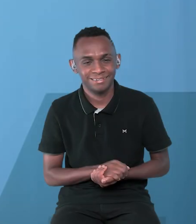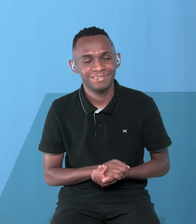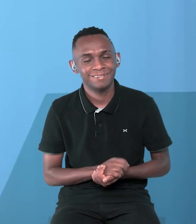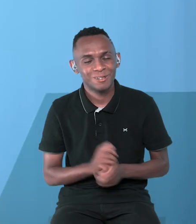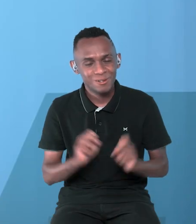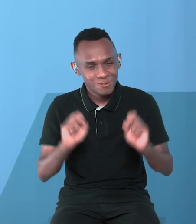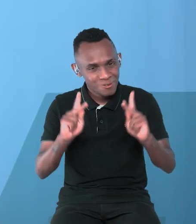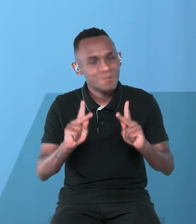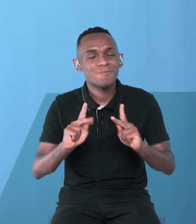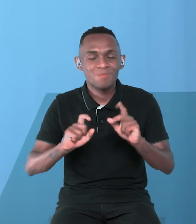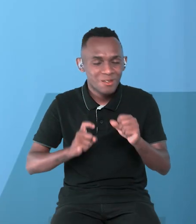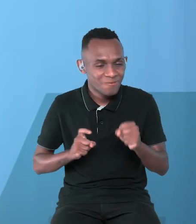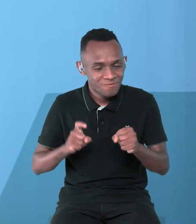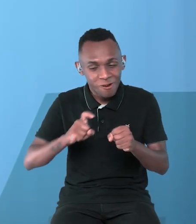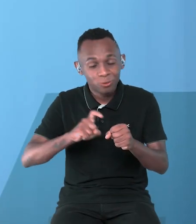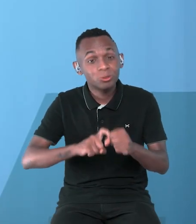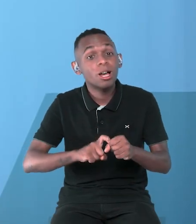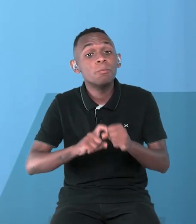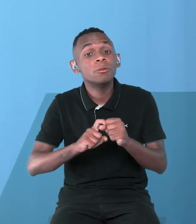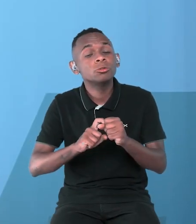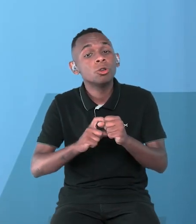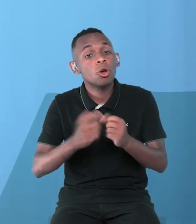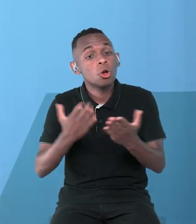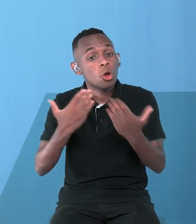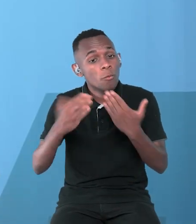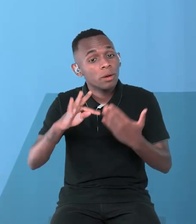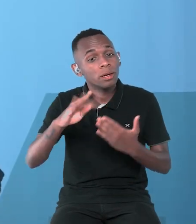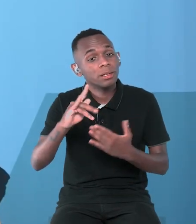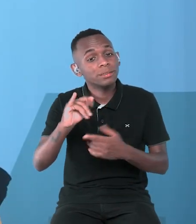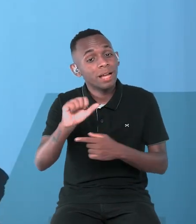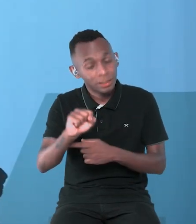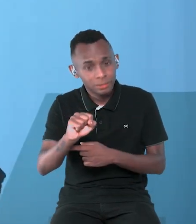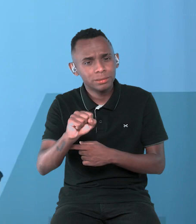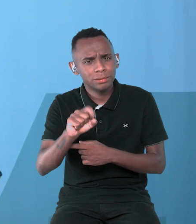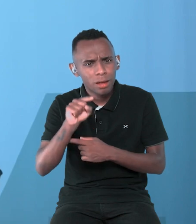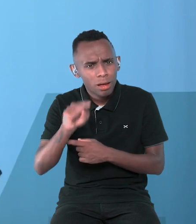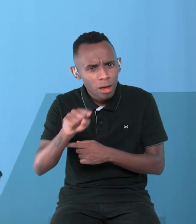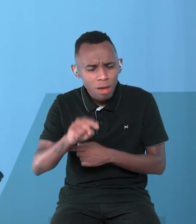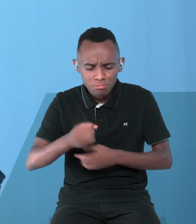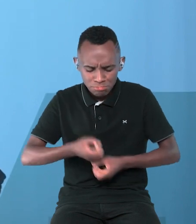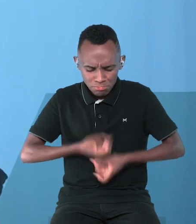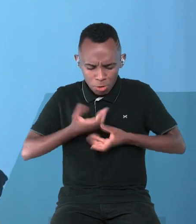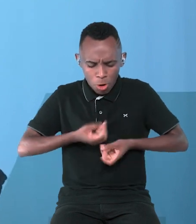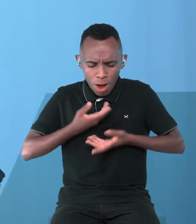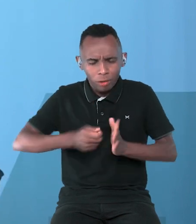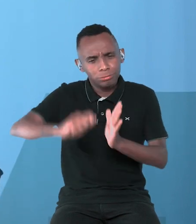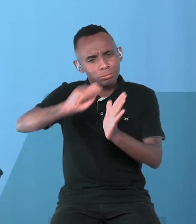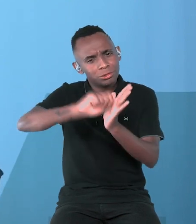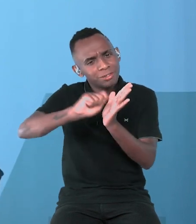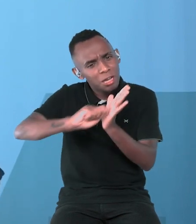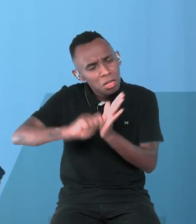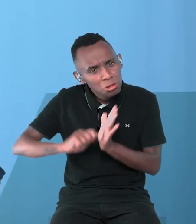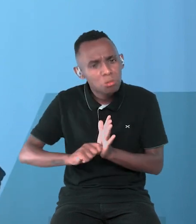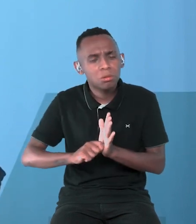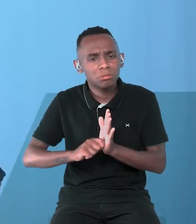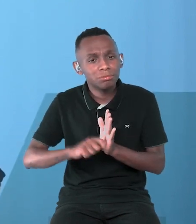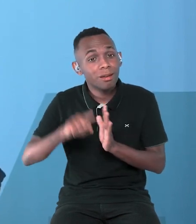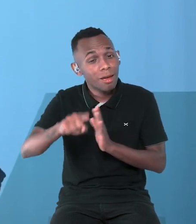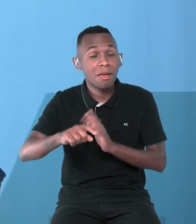Agora sim, a gente volta. Vamos conversar com a Thaís Guimarães, que é poeta e escritora. É